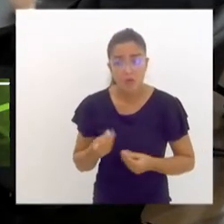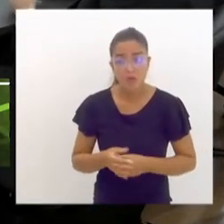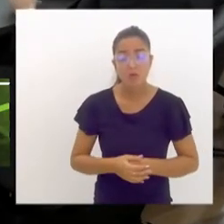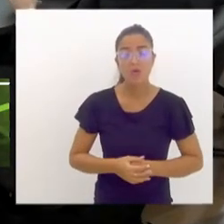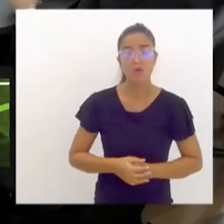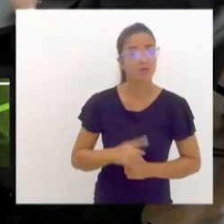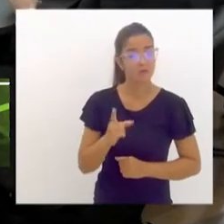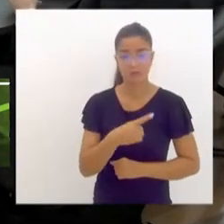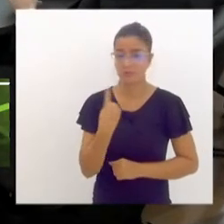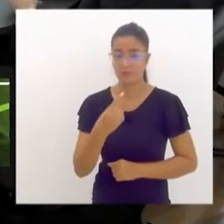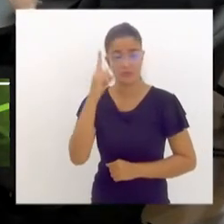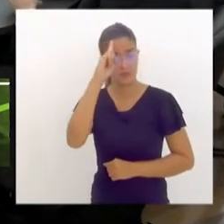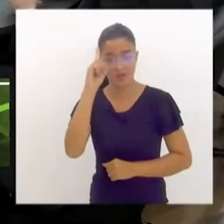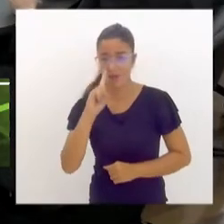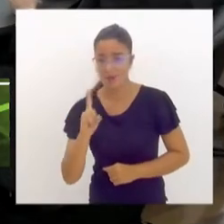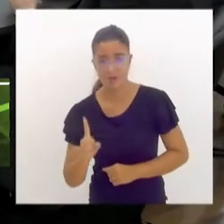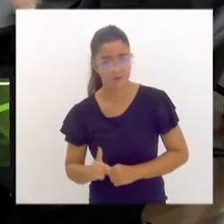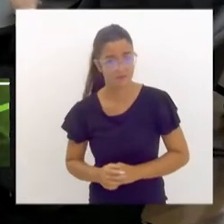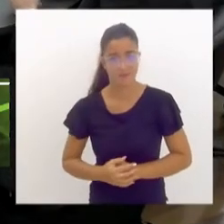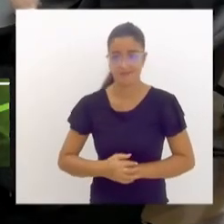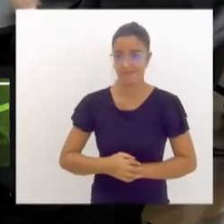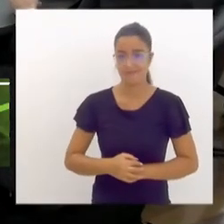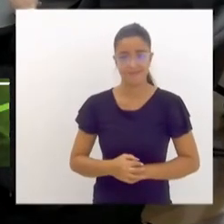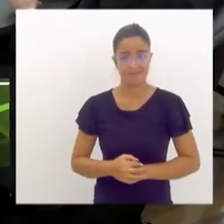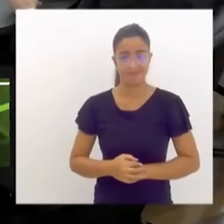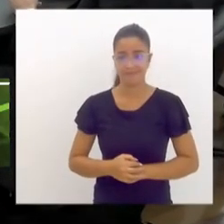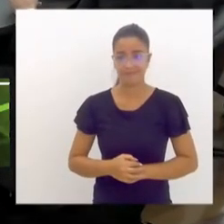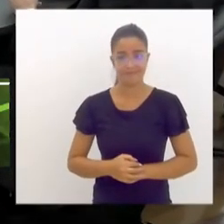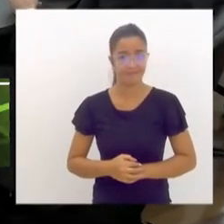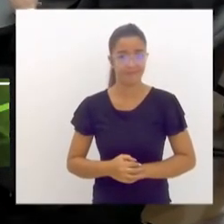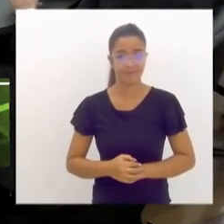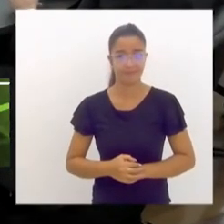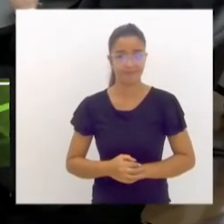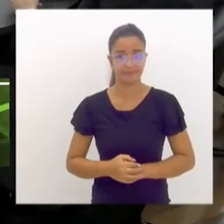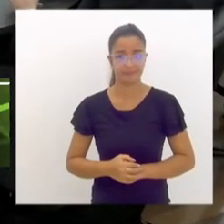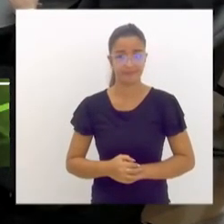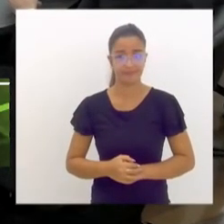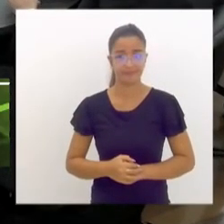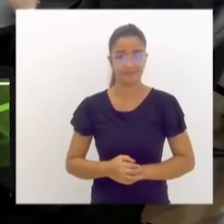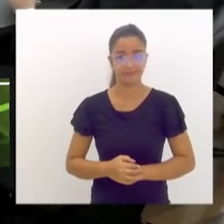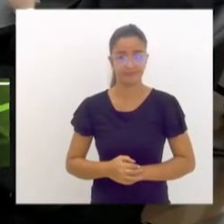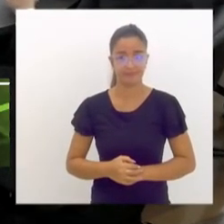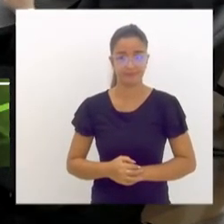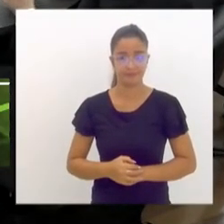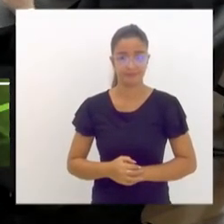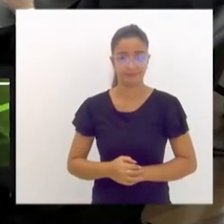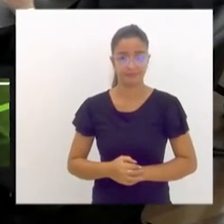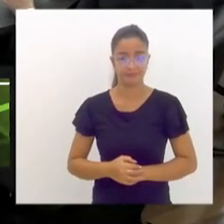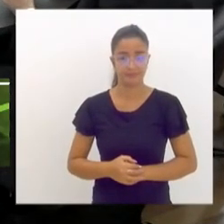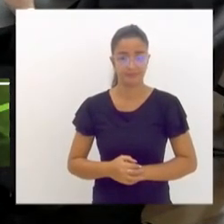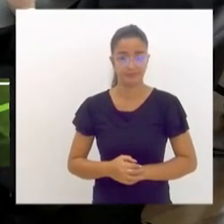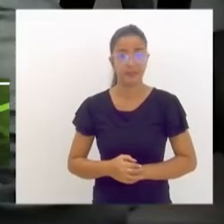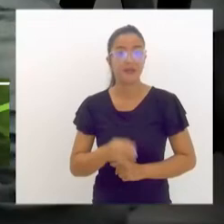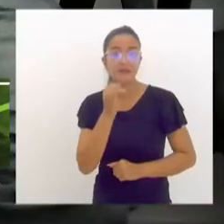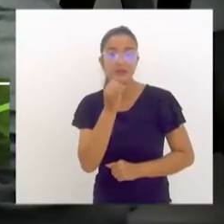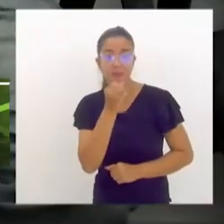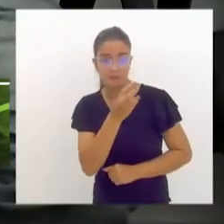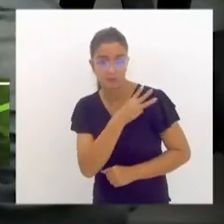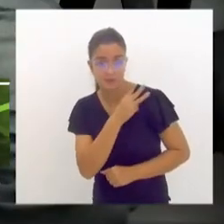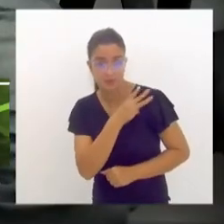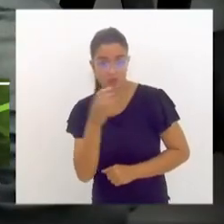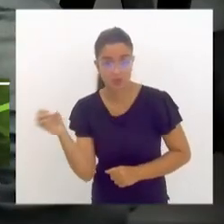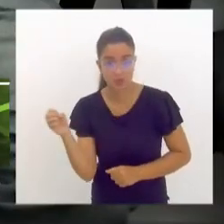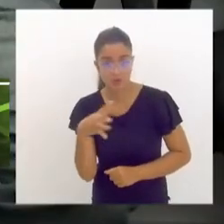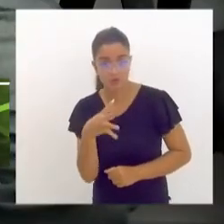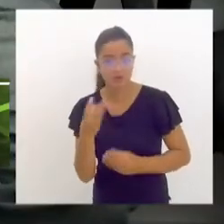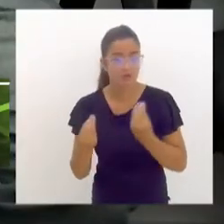Nós não sabemos em que condições elas vão atender ao novo ensino médio, a